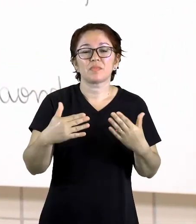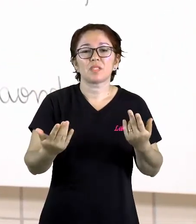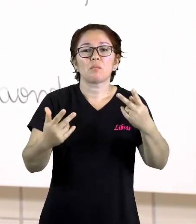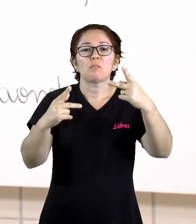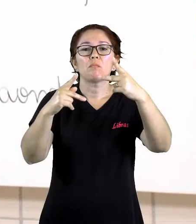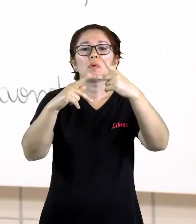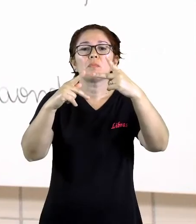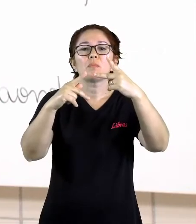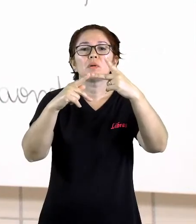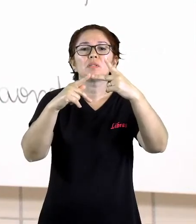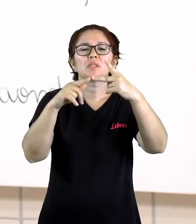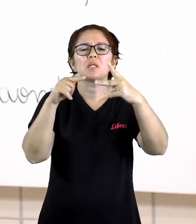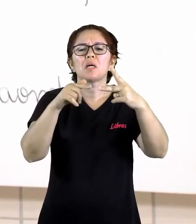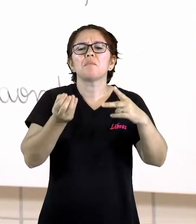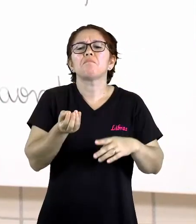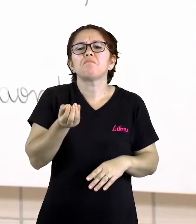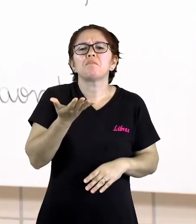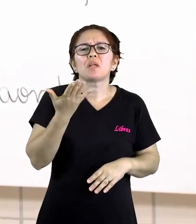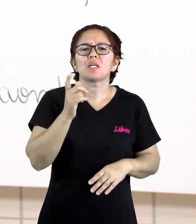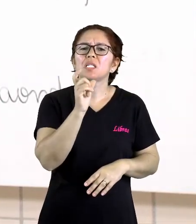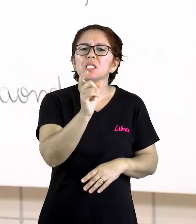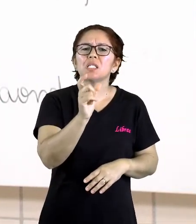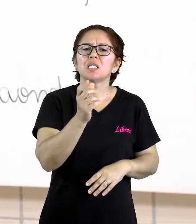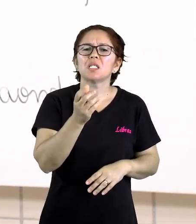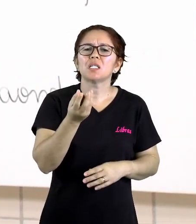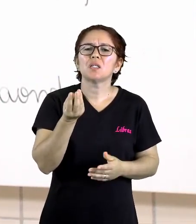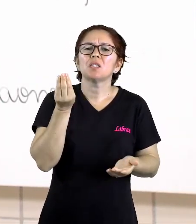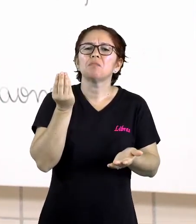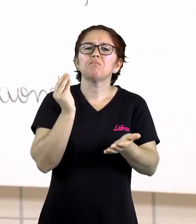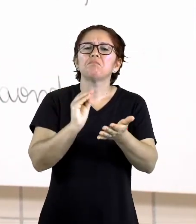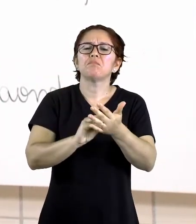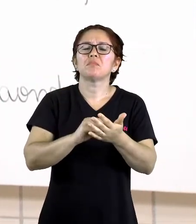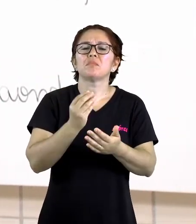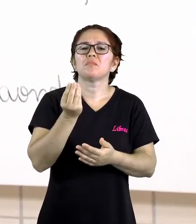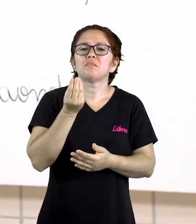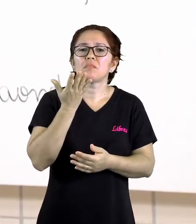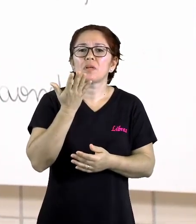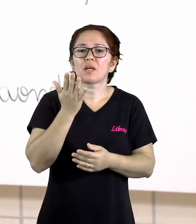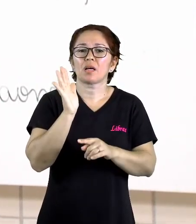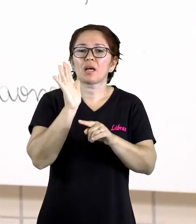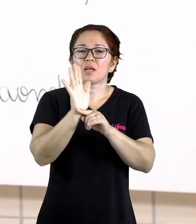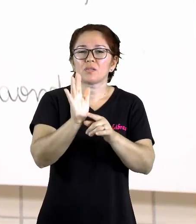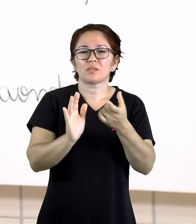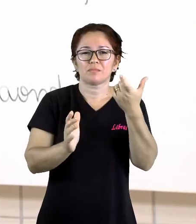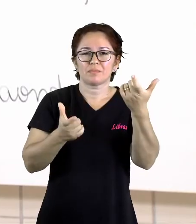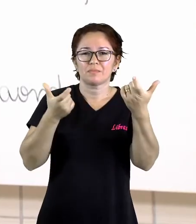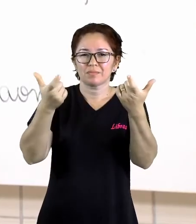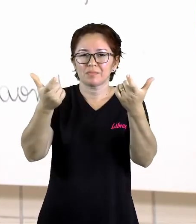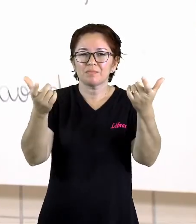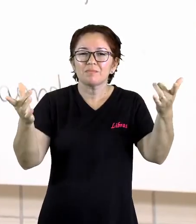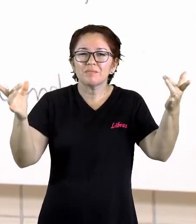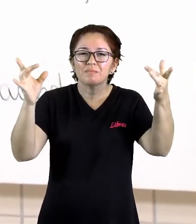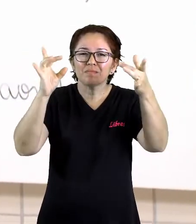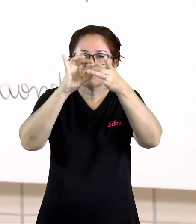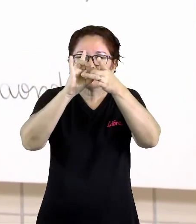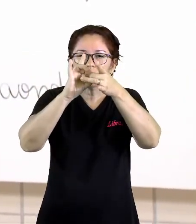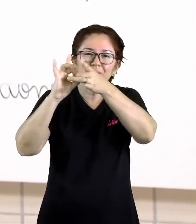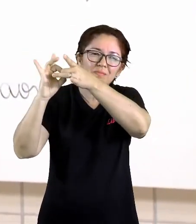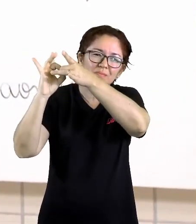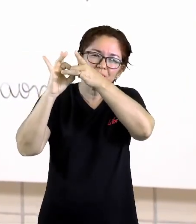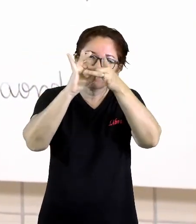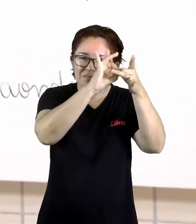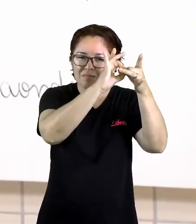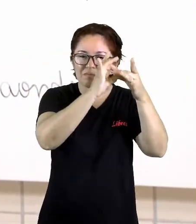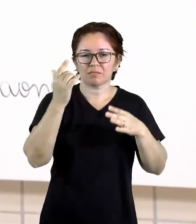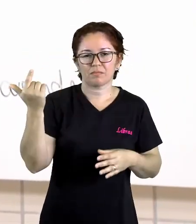exerce, ela atribui uma relação de sentido entre as palavras. A segunda vai complementar a